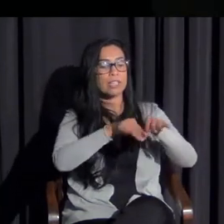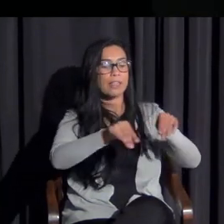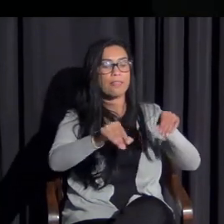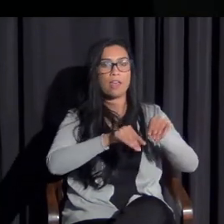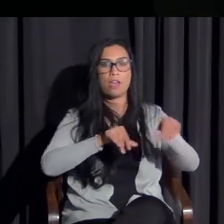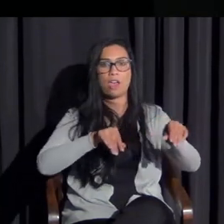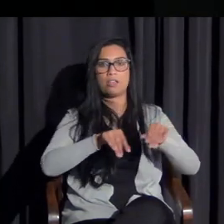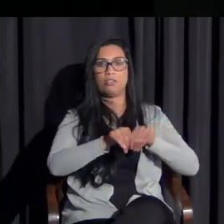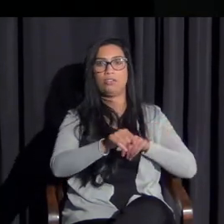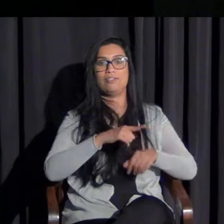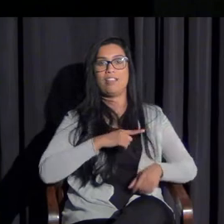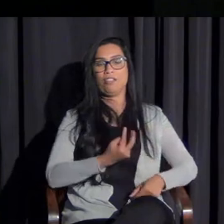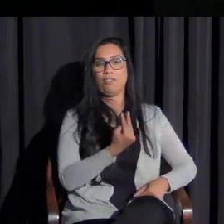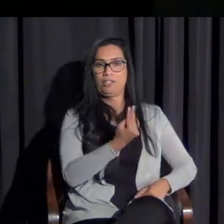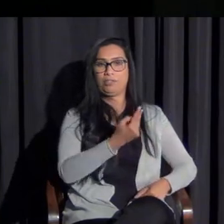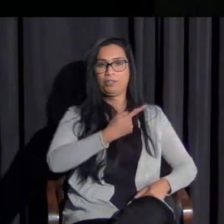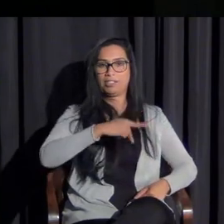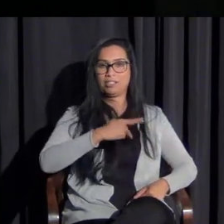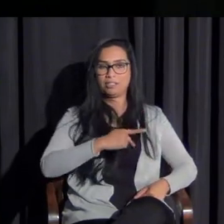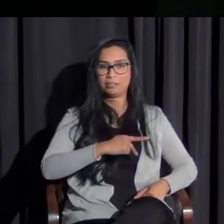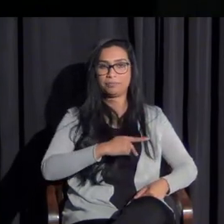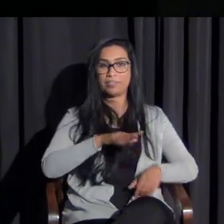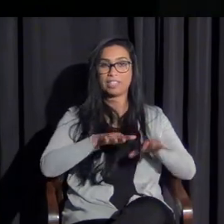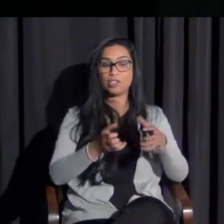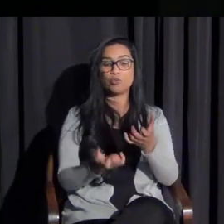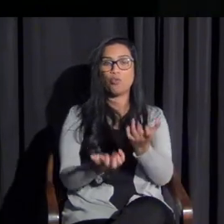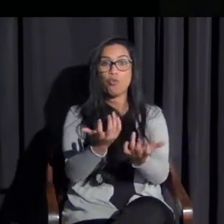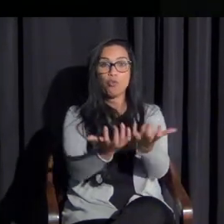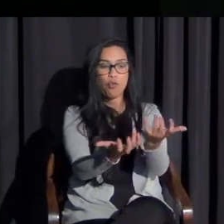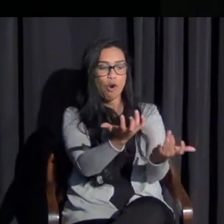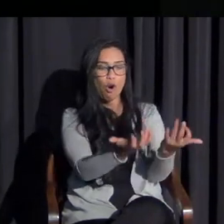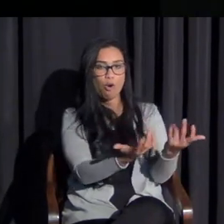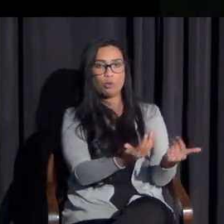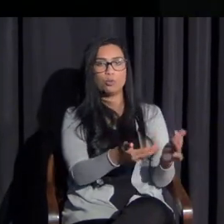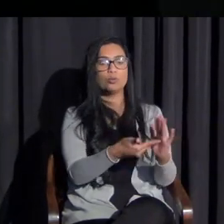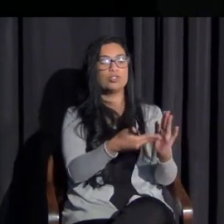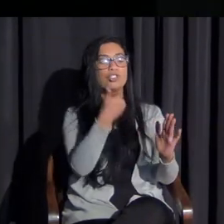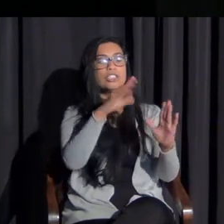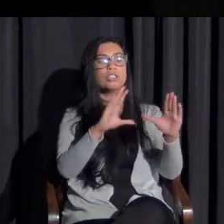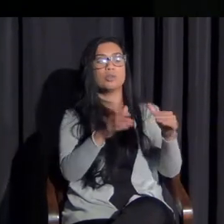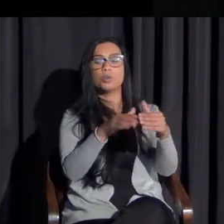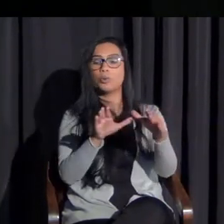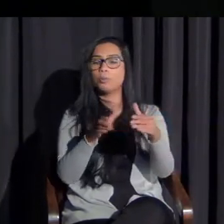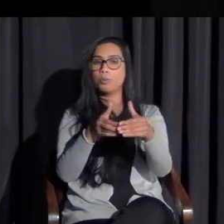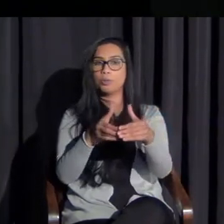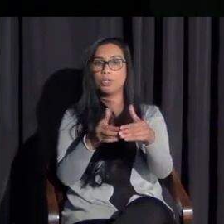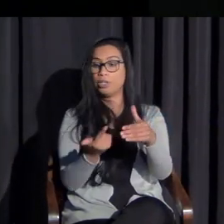o fogo acaba tirando alguns grupos e mantendo outros.